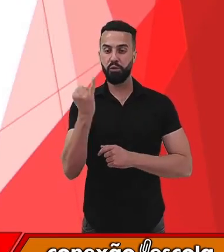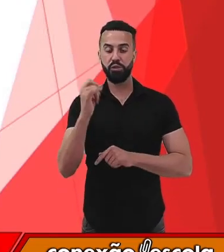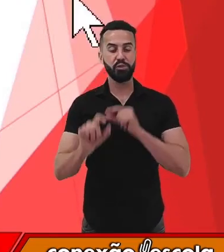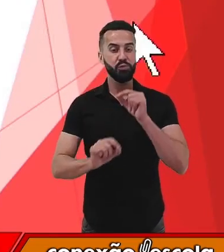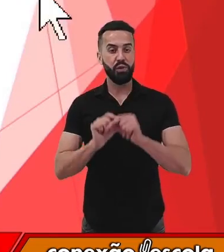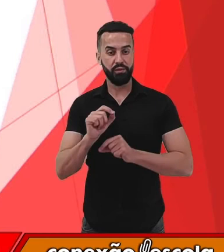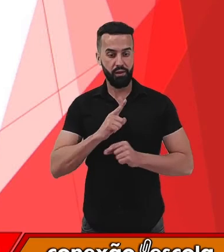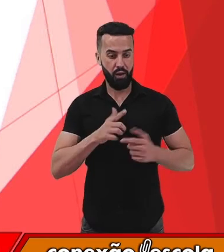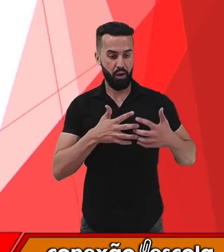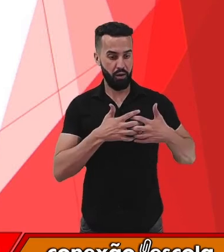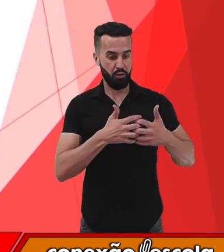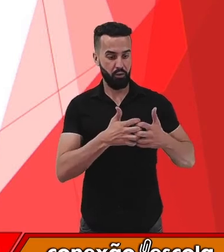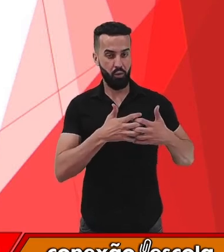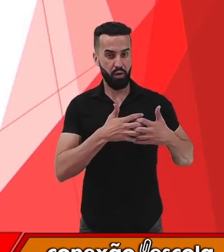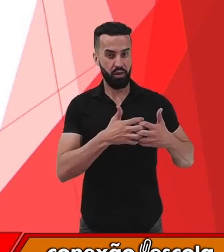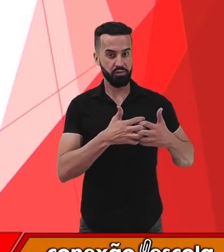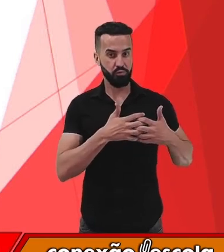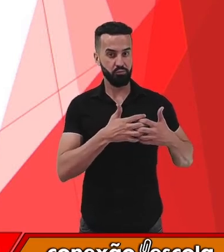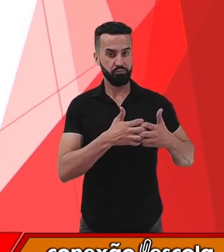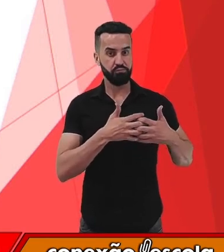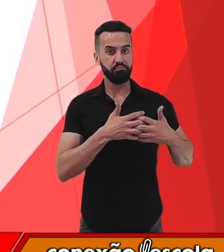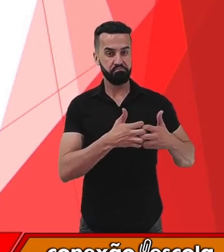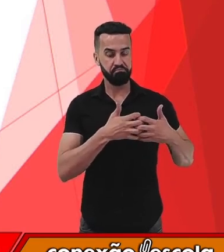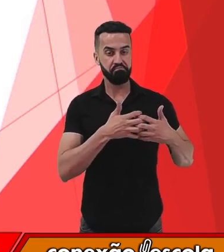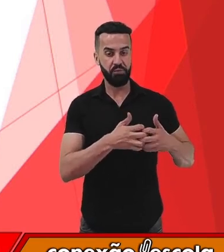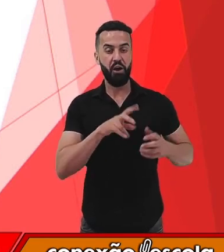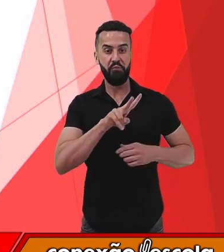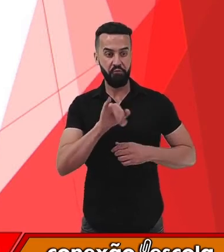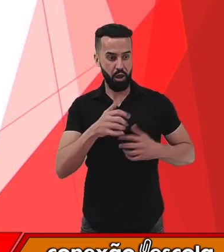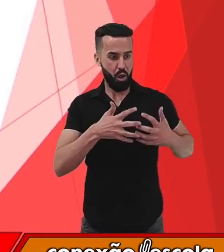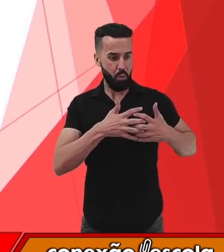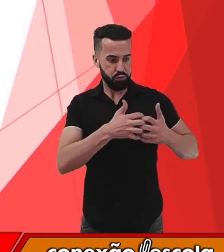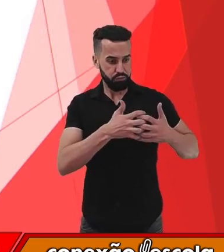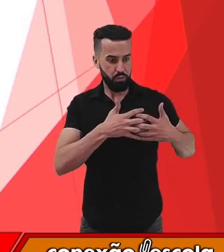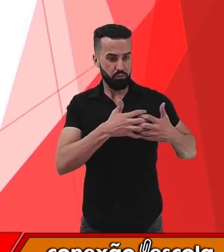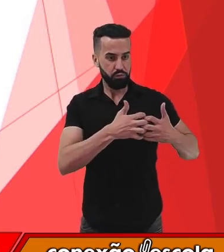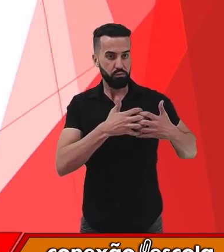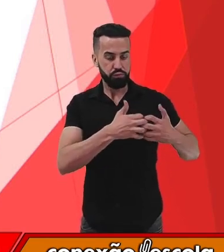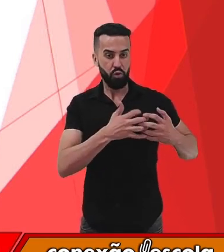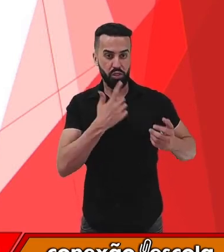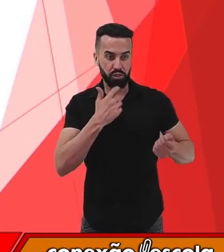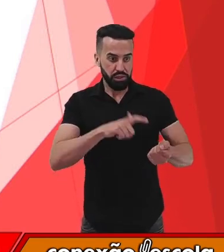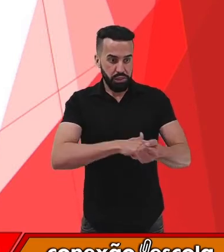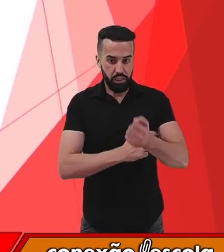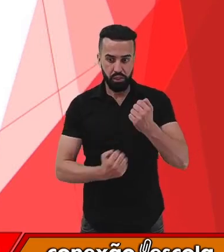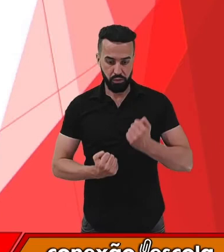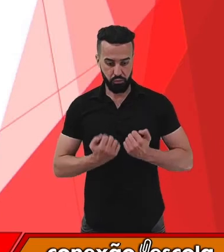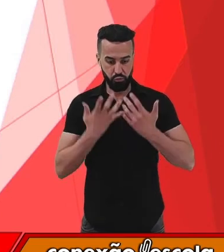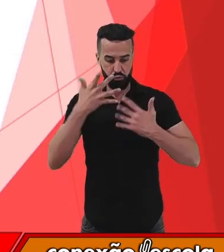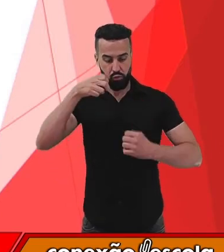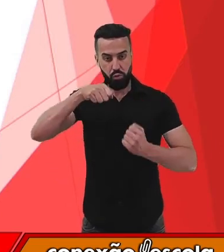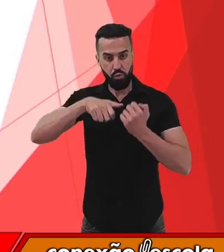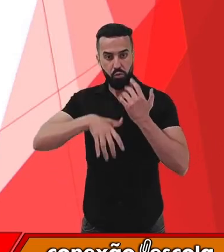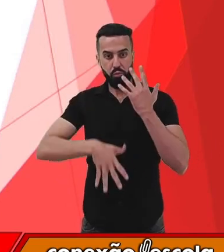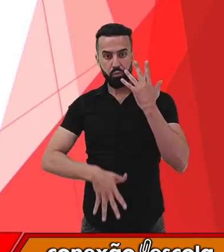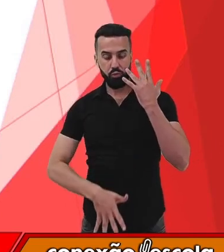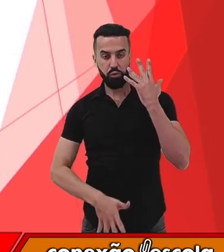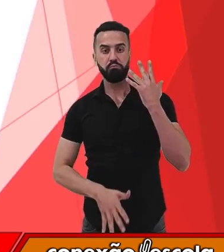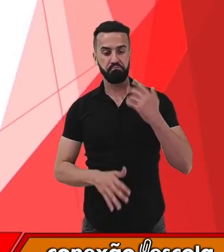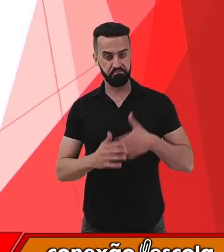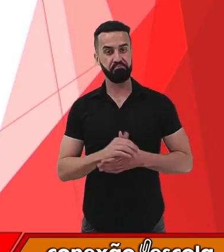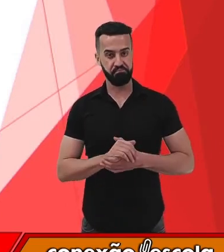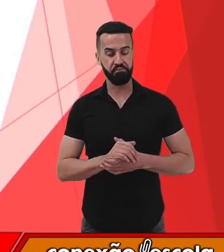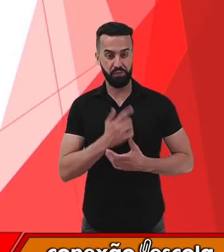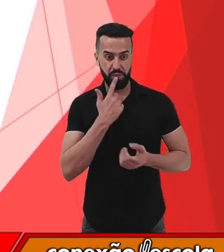coração, que vai impulsionar o sangue que está no interior dos vasos sanguíneos. Esse sangue, por